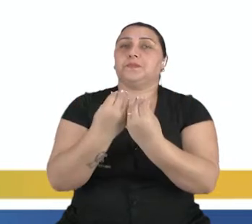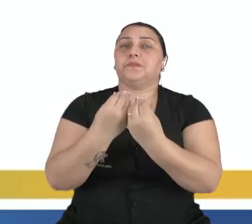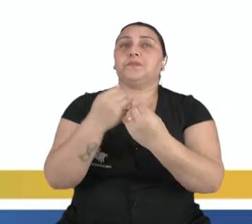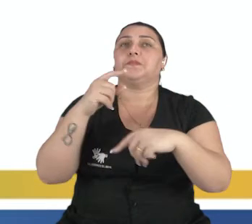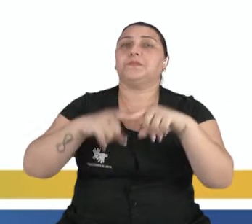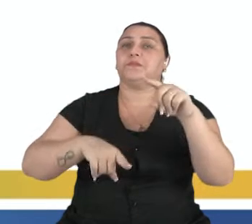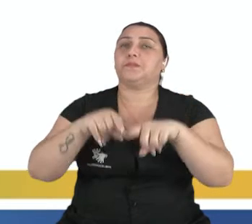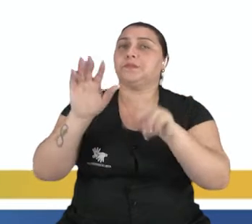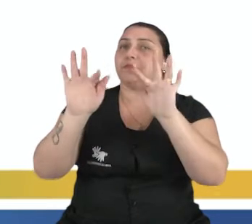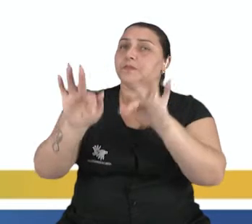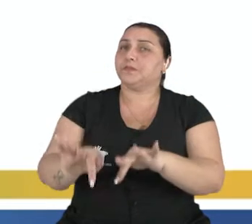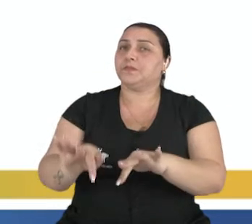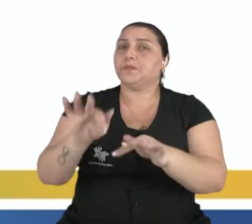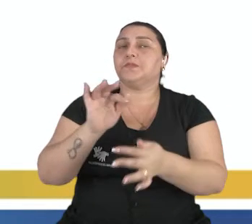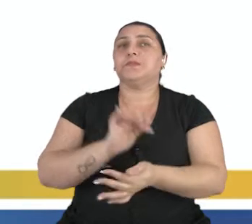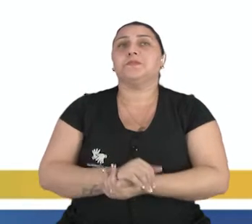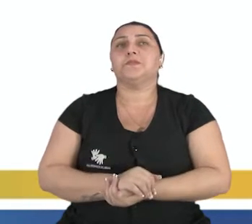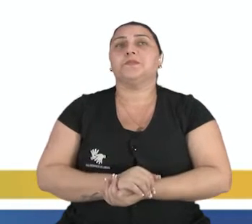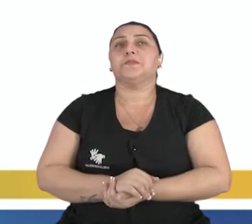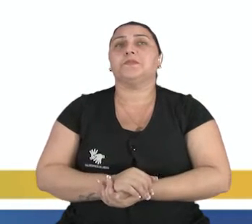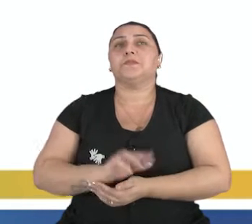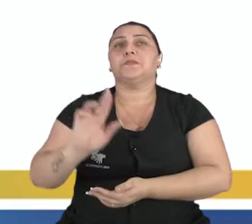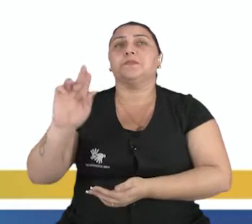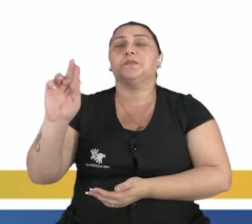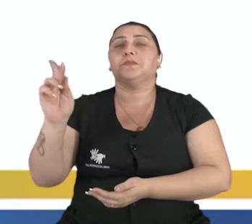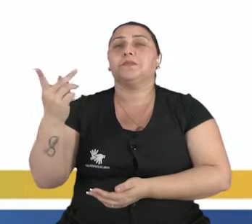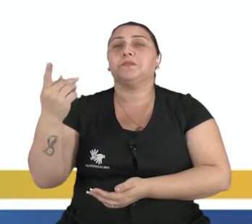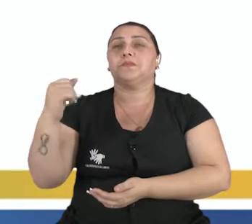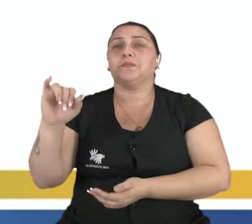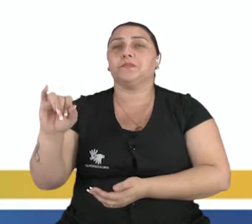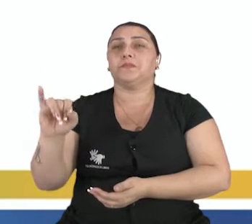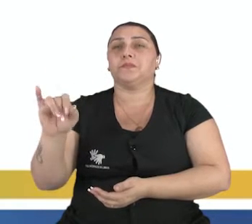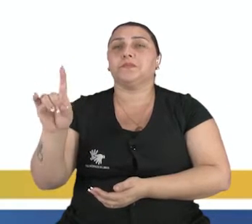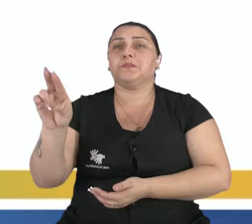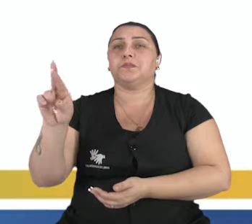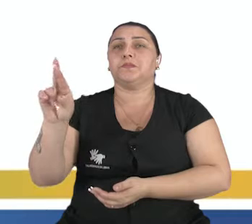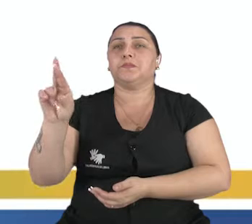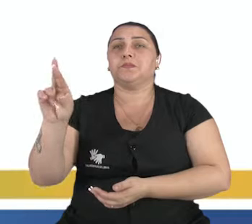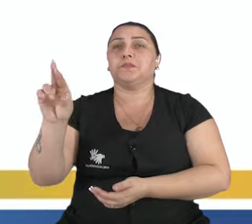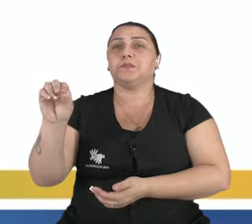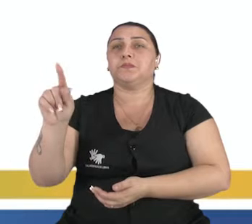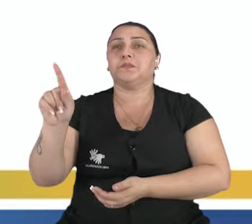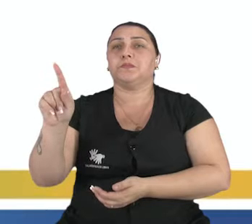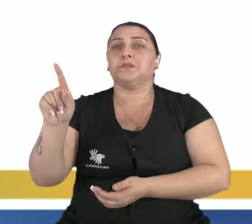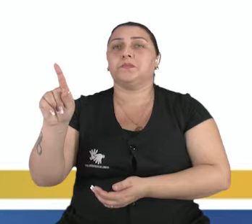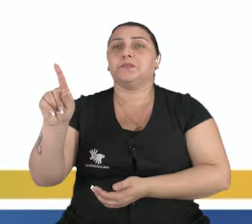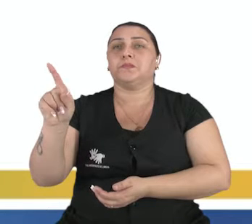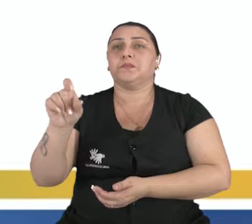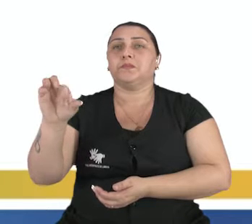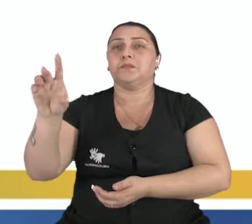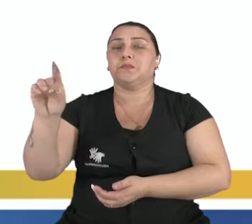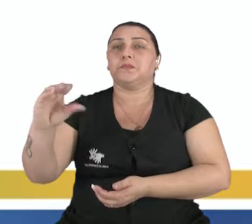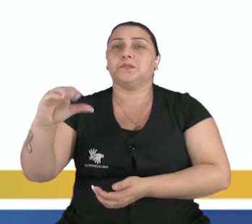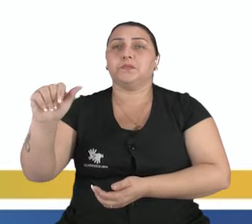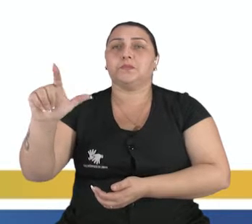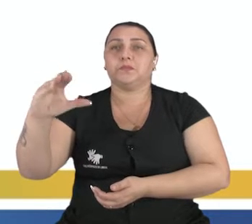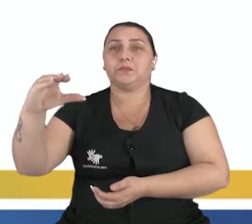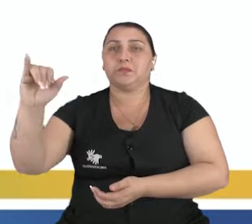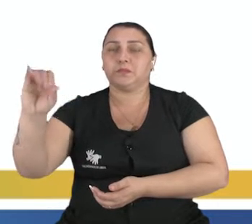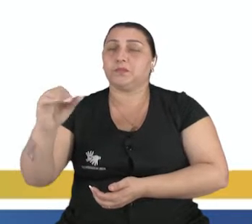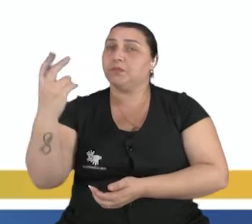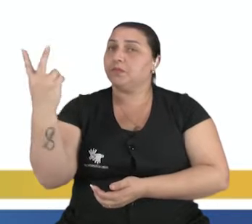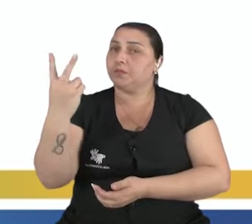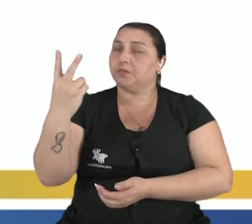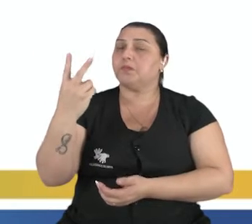o produto final, que é o hidróxido de cálcio, né? Então, nós temos 2 reagentes, como se fosse o